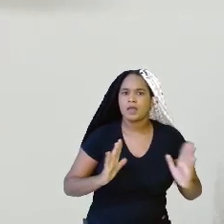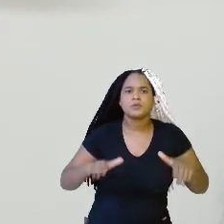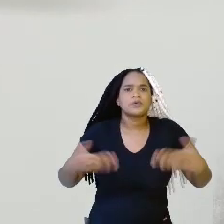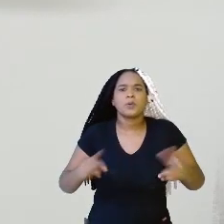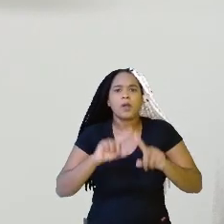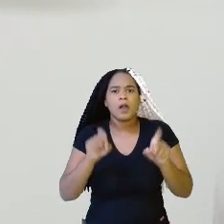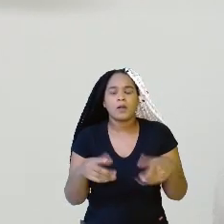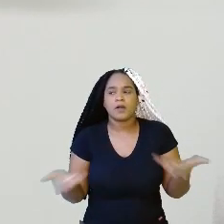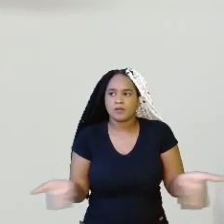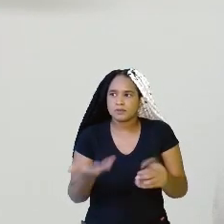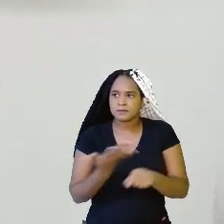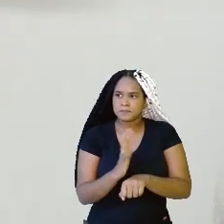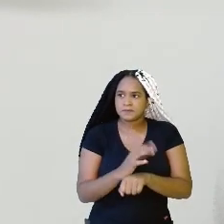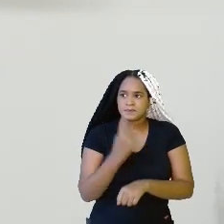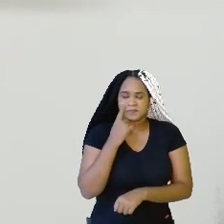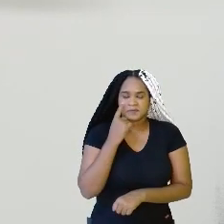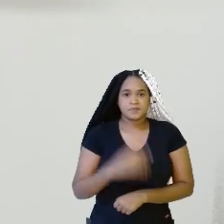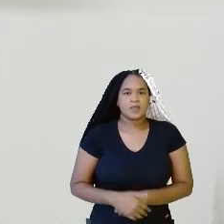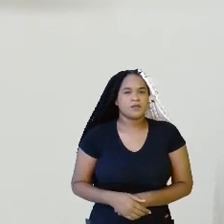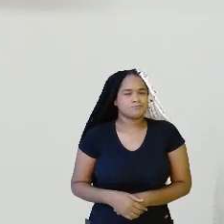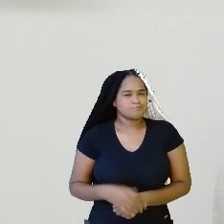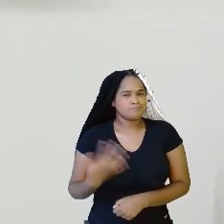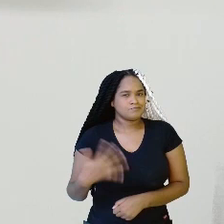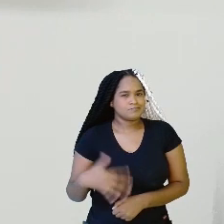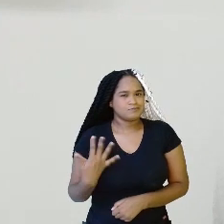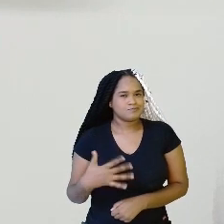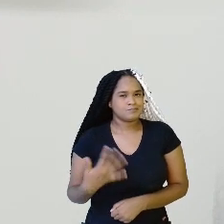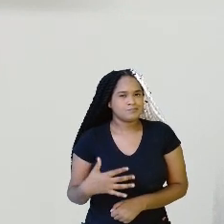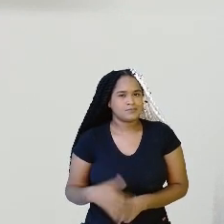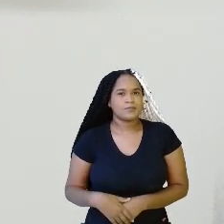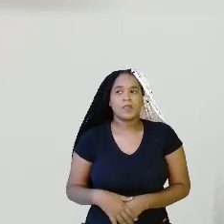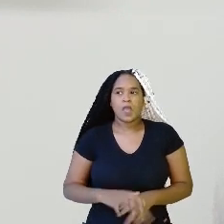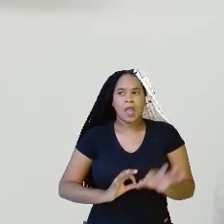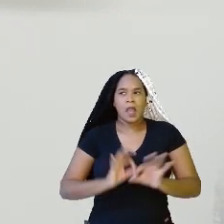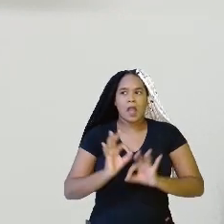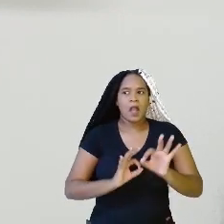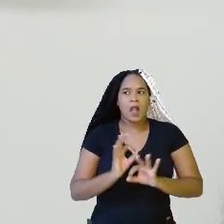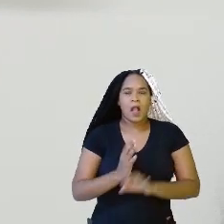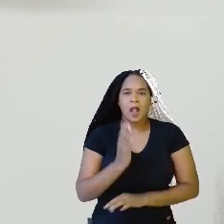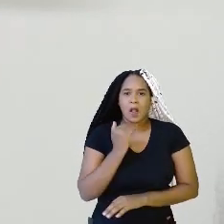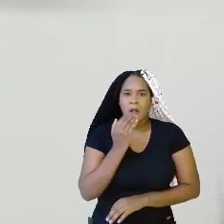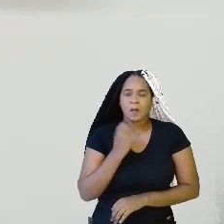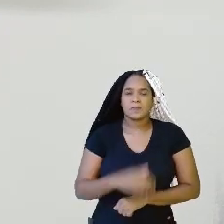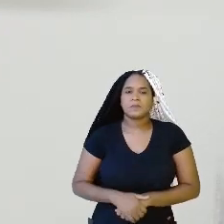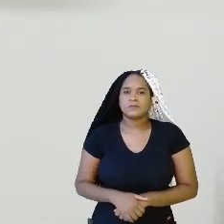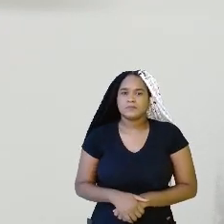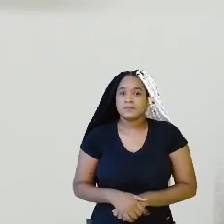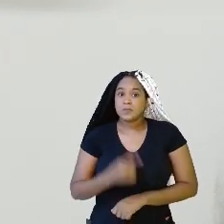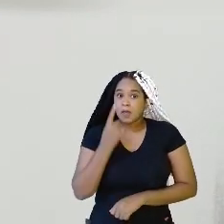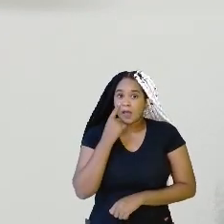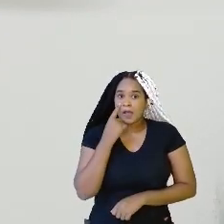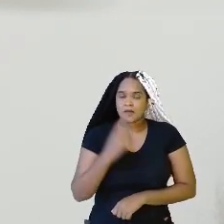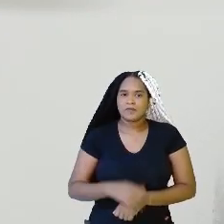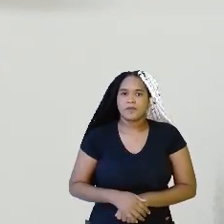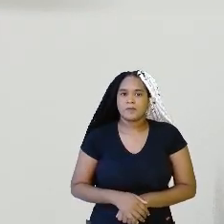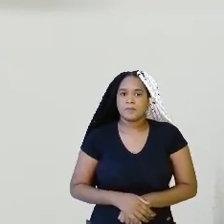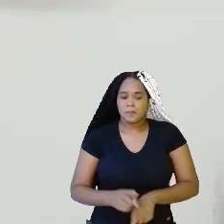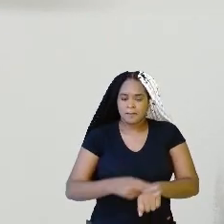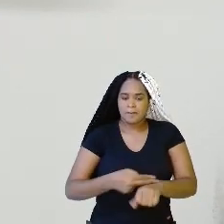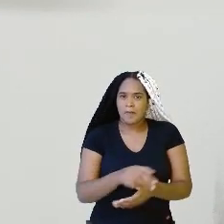praticar? Olha que maravilha, uma receita. Nós temos aí a receita do brigadeiro,